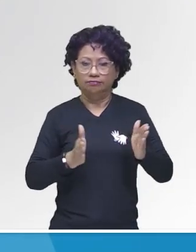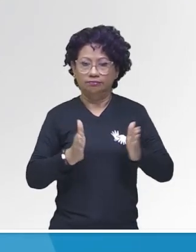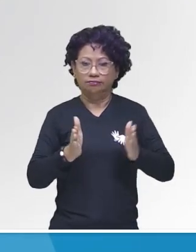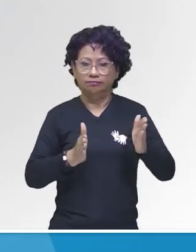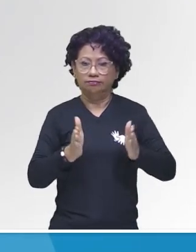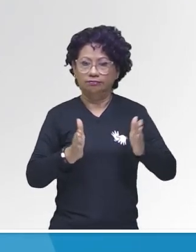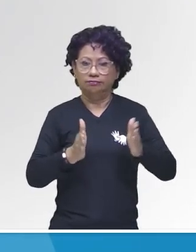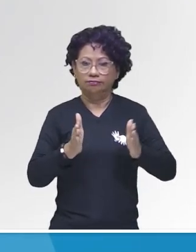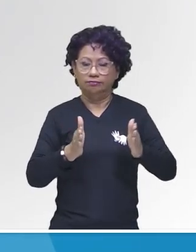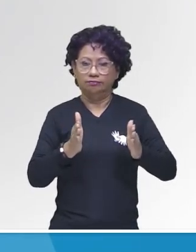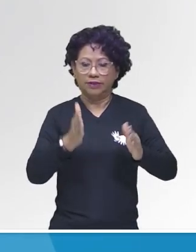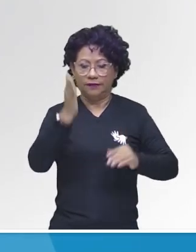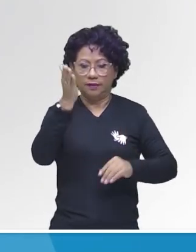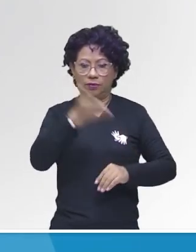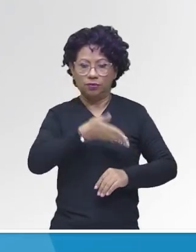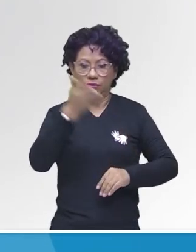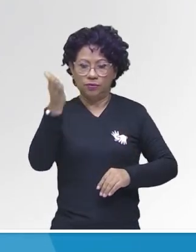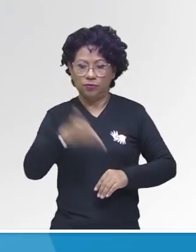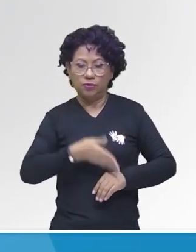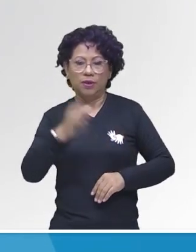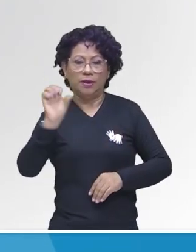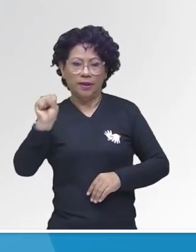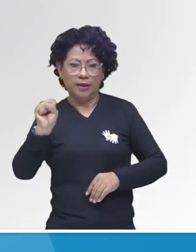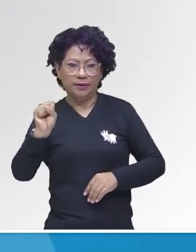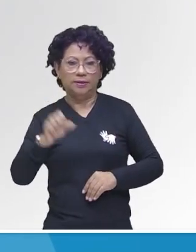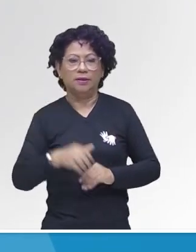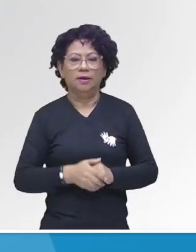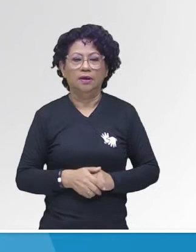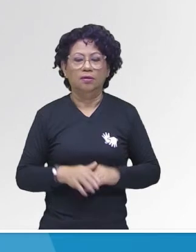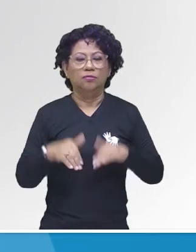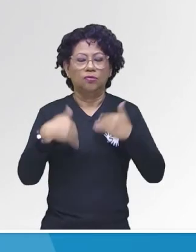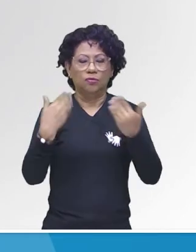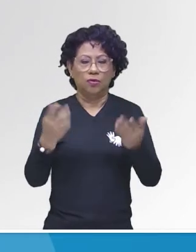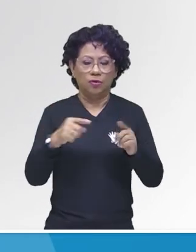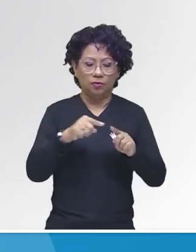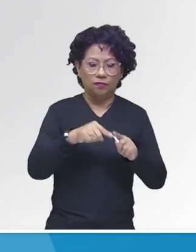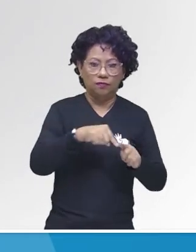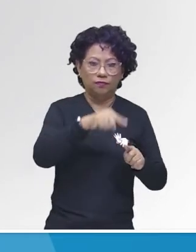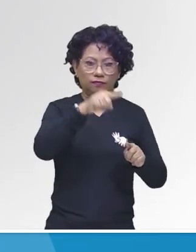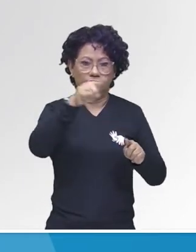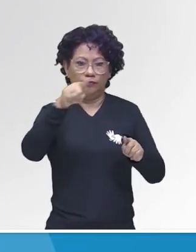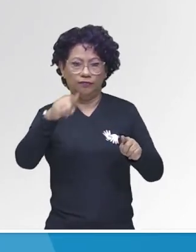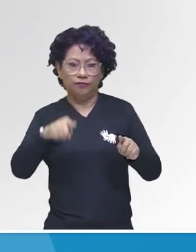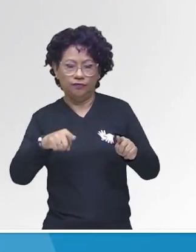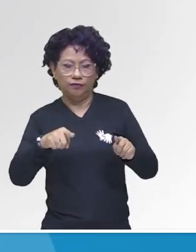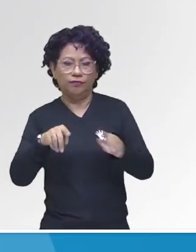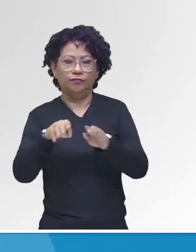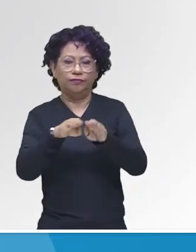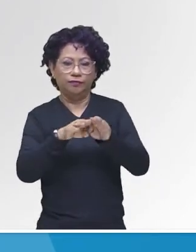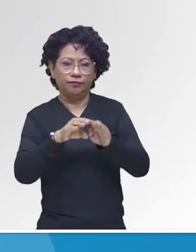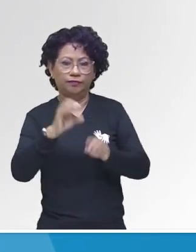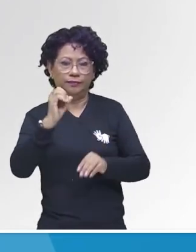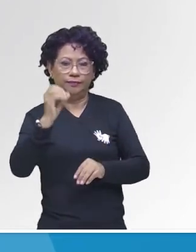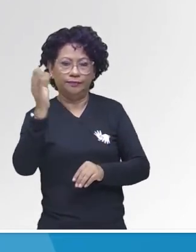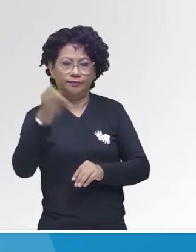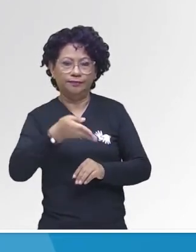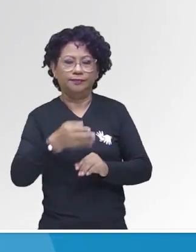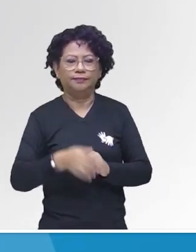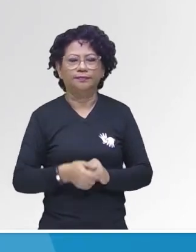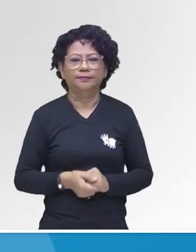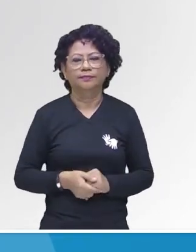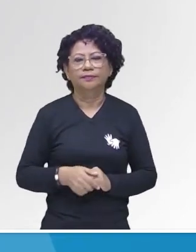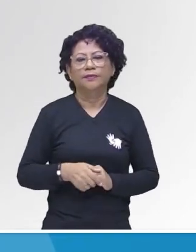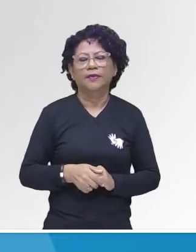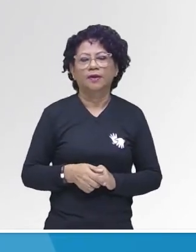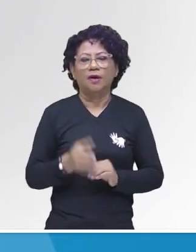sua interseção for vazia. R interseção S é vazio, tá? Esse